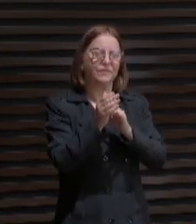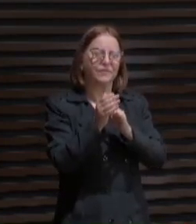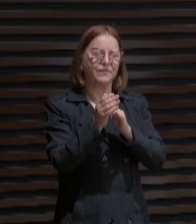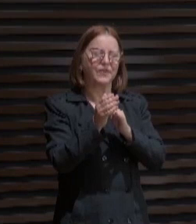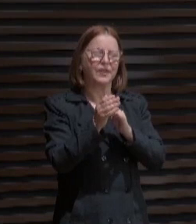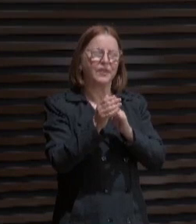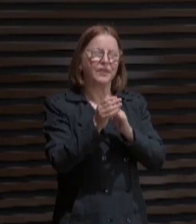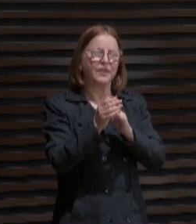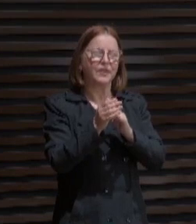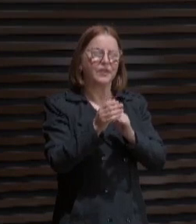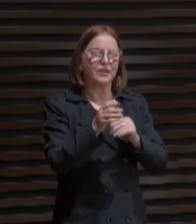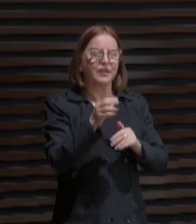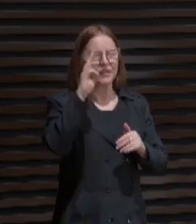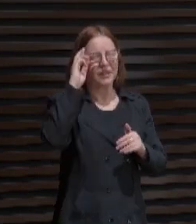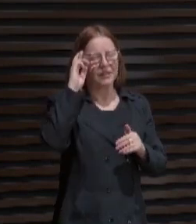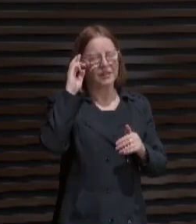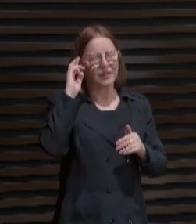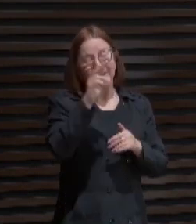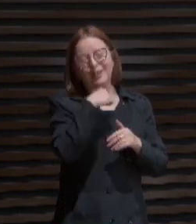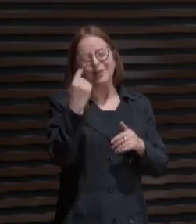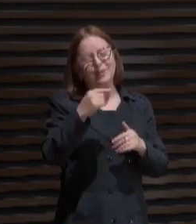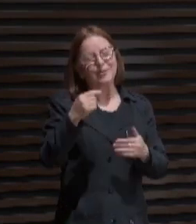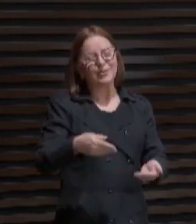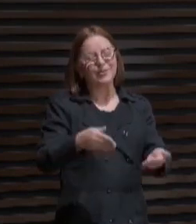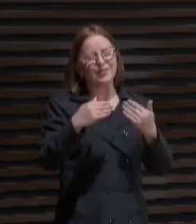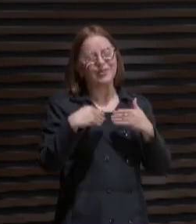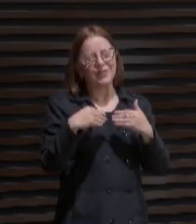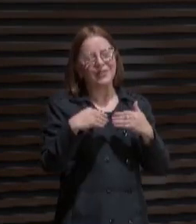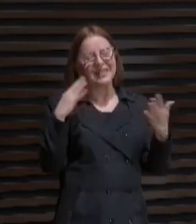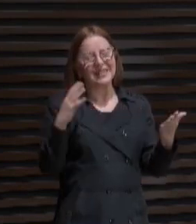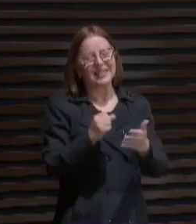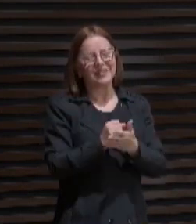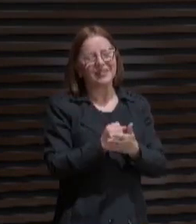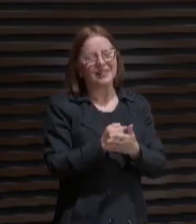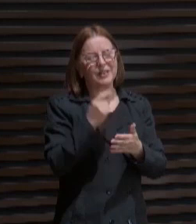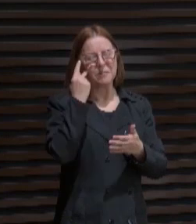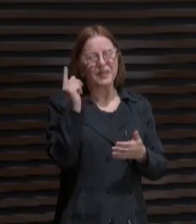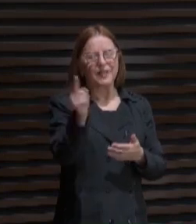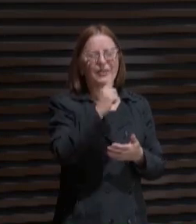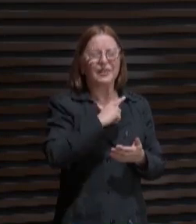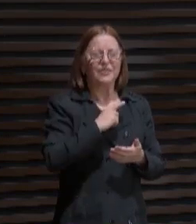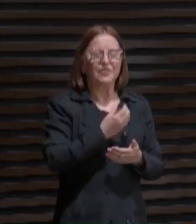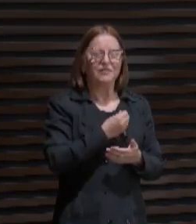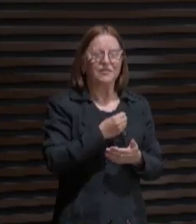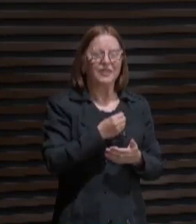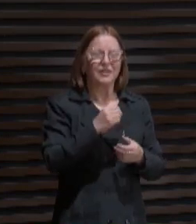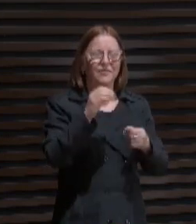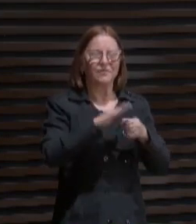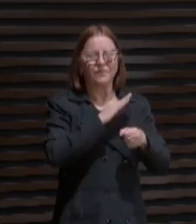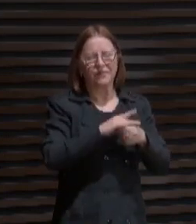trouxe tamanha redenção, para que tenhamos vida e vida em abundância. Selado